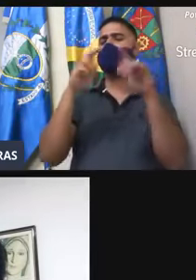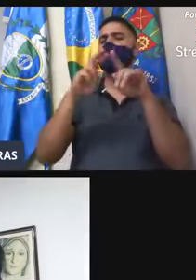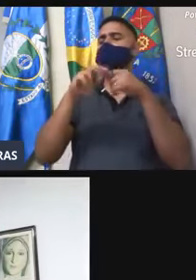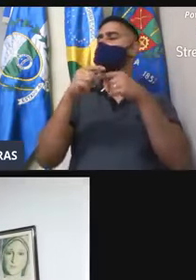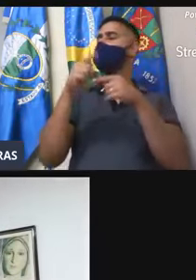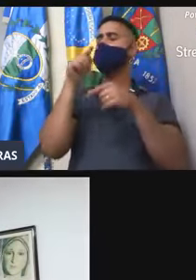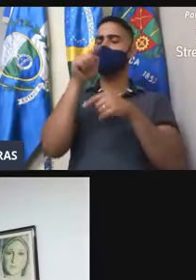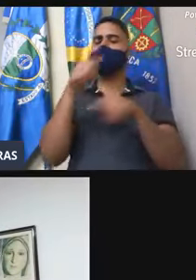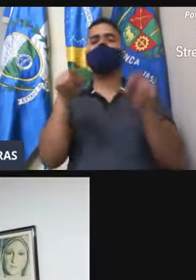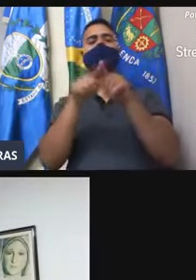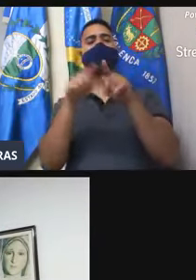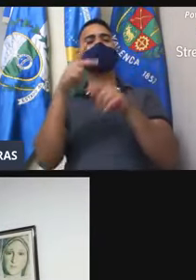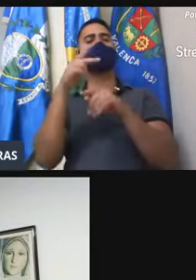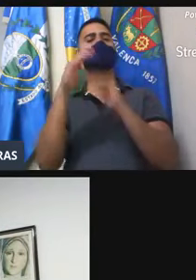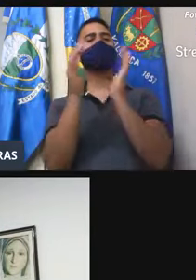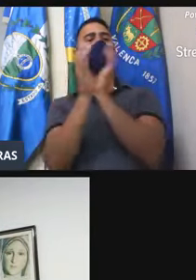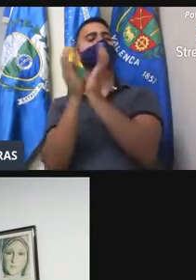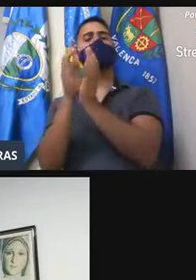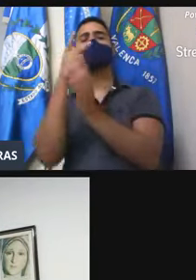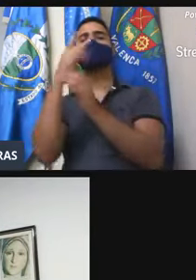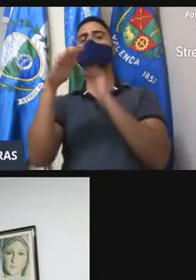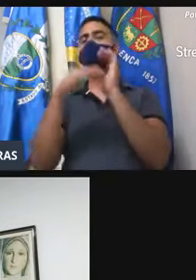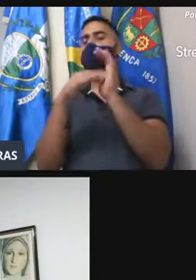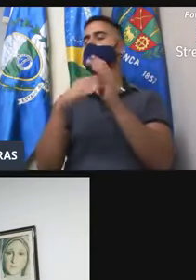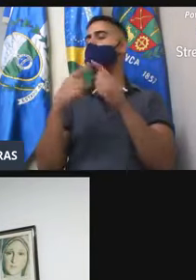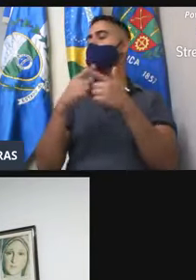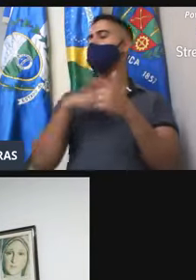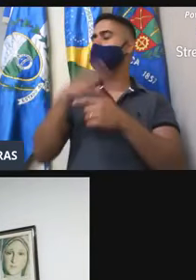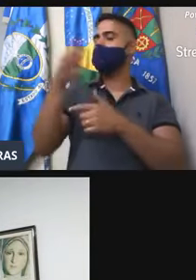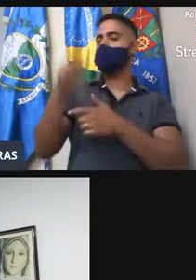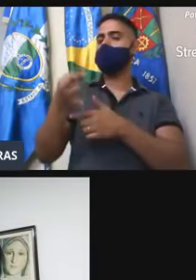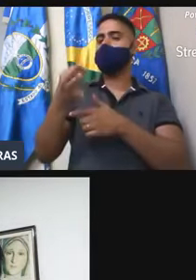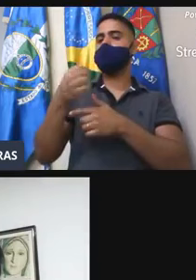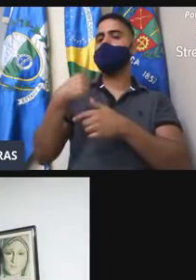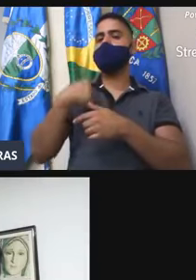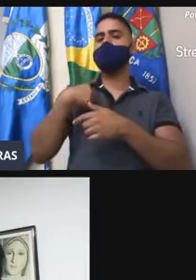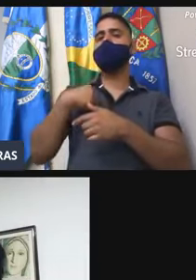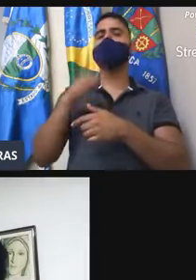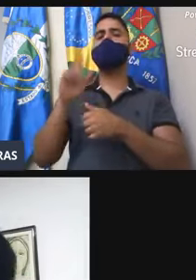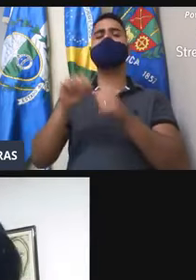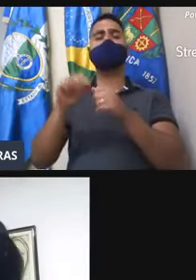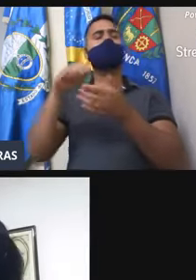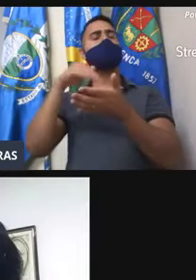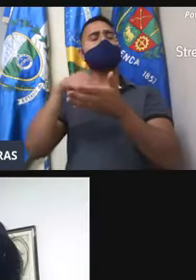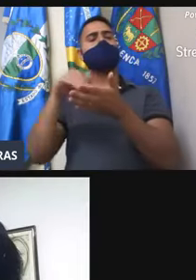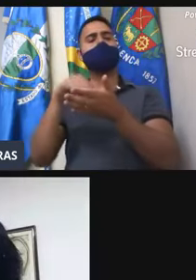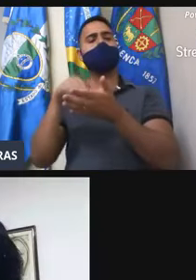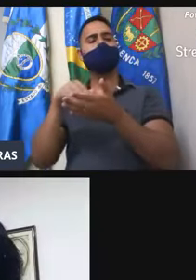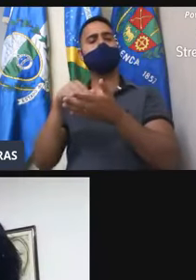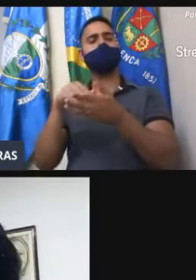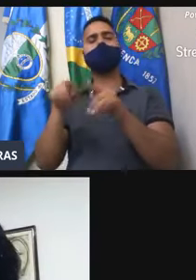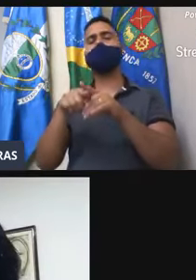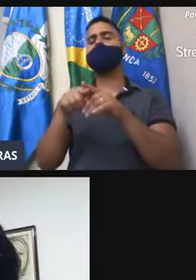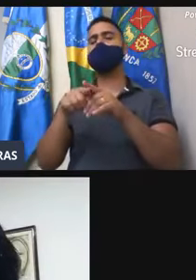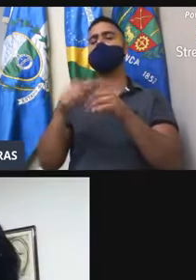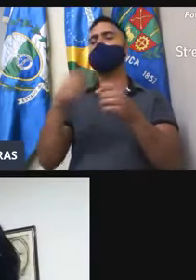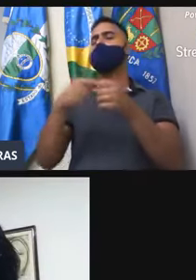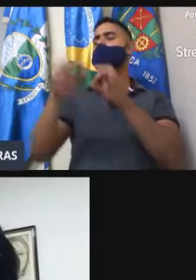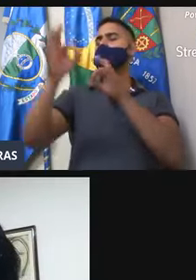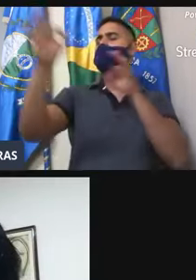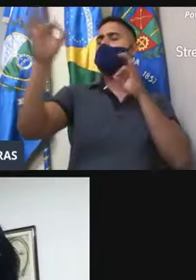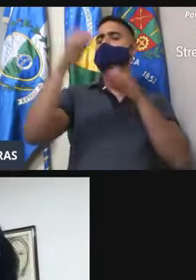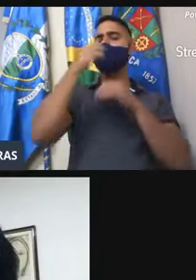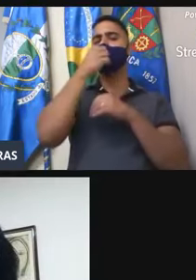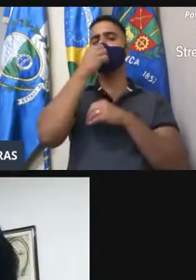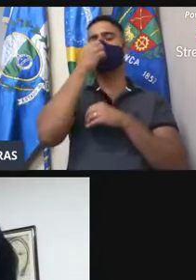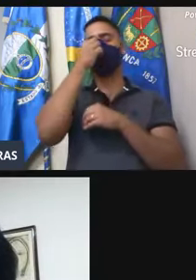a você, mas a toda a sua equipe. Pois eu tenho certeza que eu fui secretário de assistência em um município distante, aqui era um